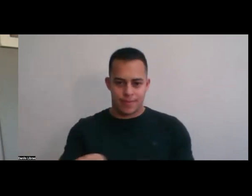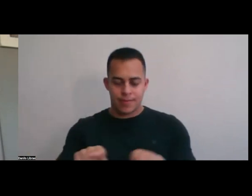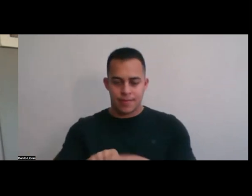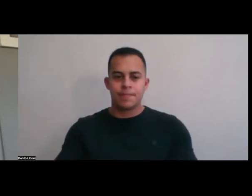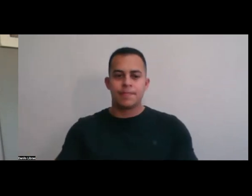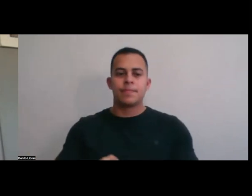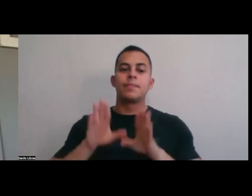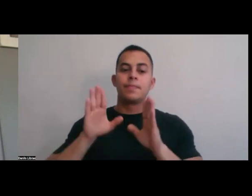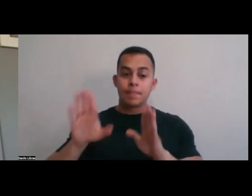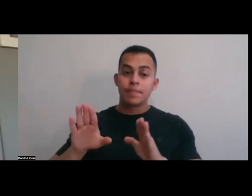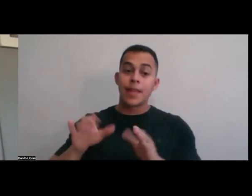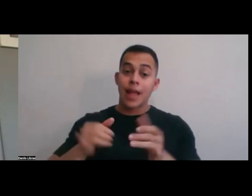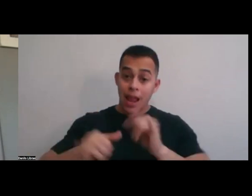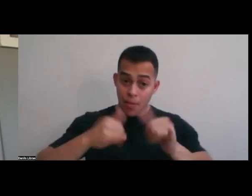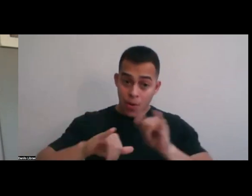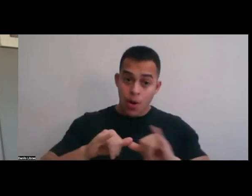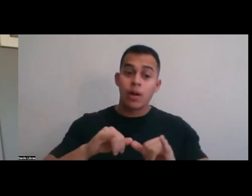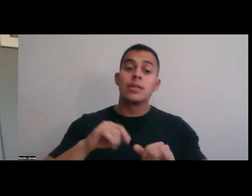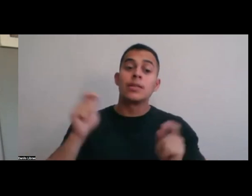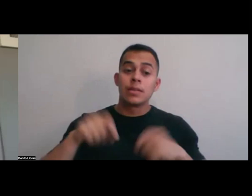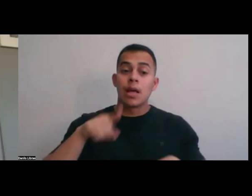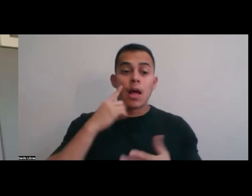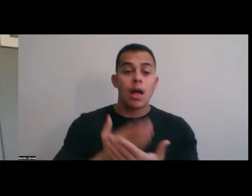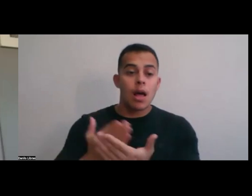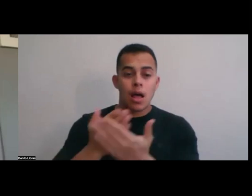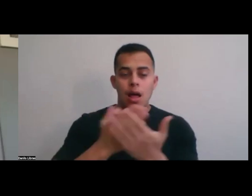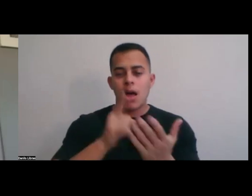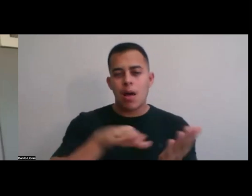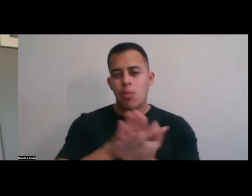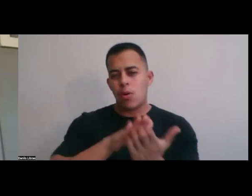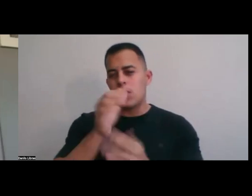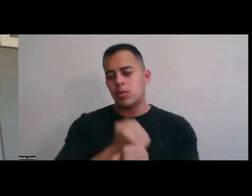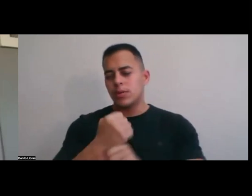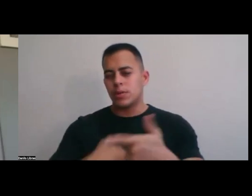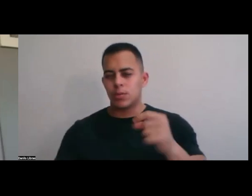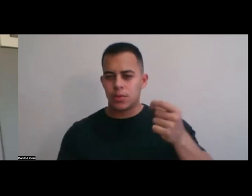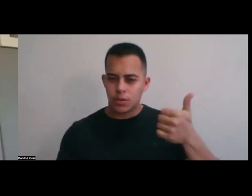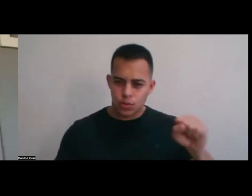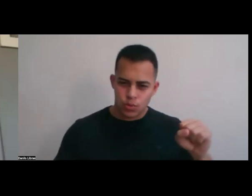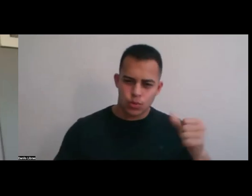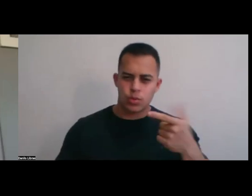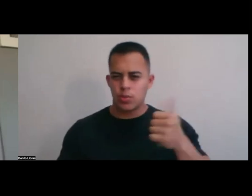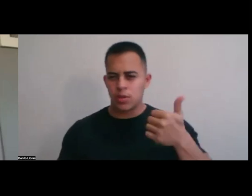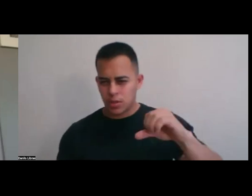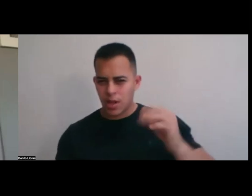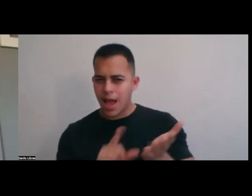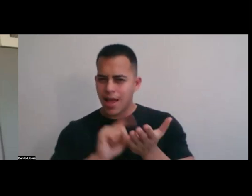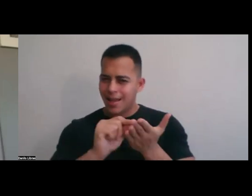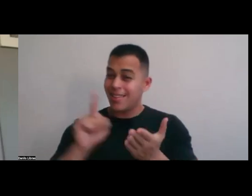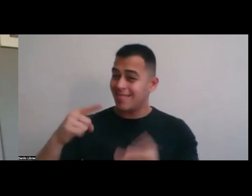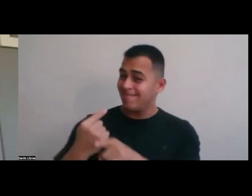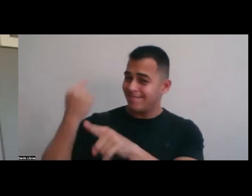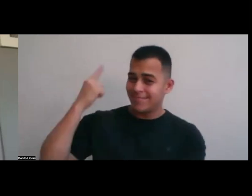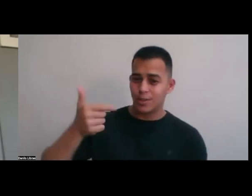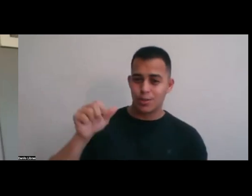é o grande problema no laboratório? Esses dados eles são um pouquinho mais antigos. Tu vê, quando a gente publica em 2018, 2019, né? Esses artigos eles já vêm lá de 2015,